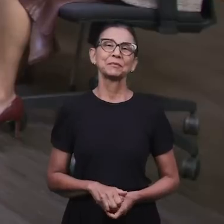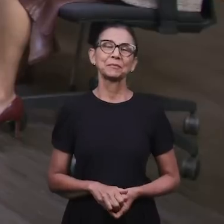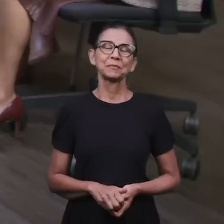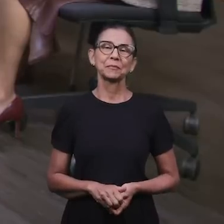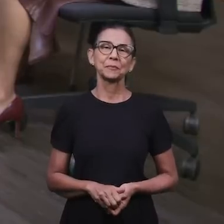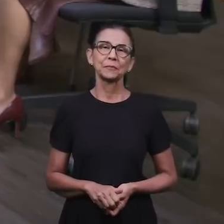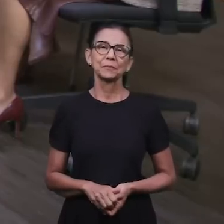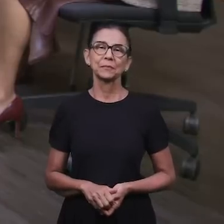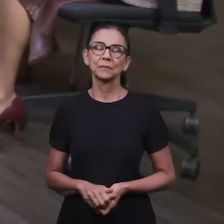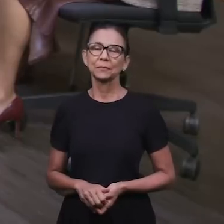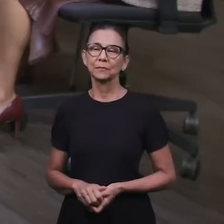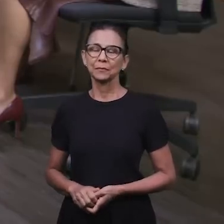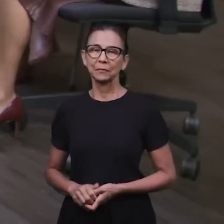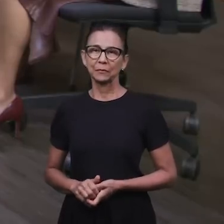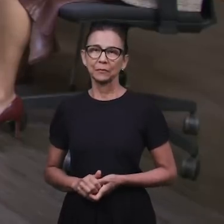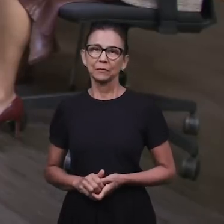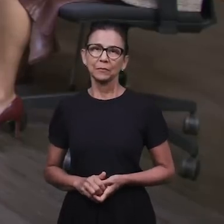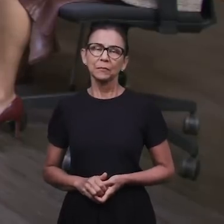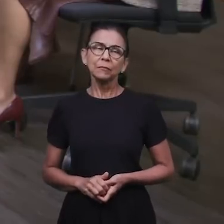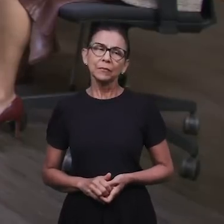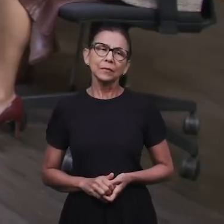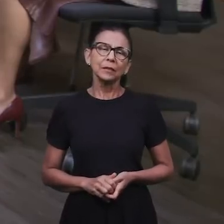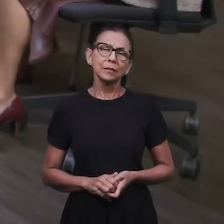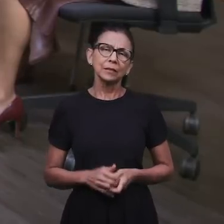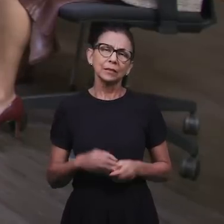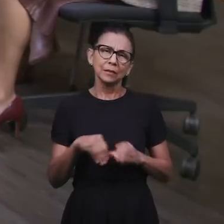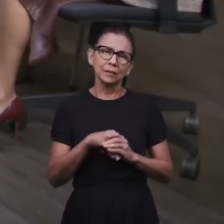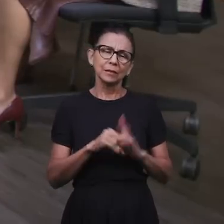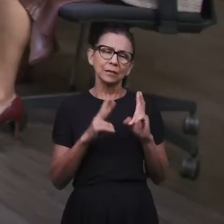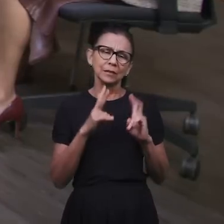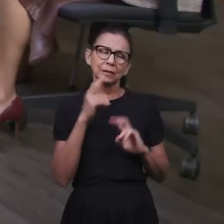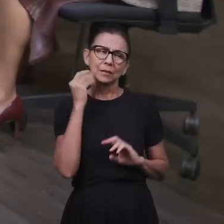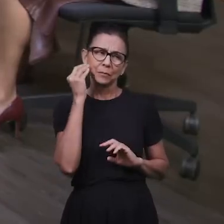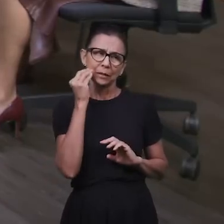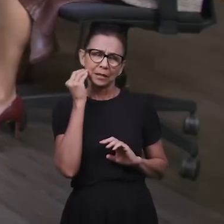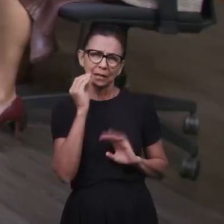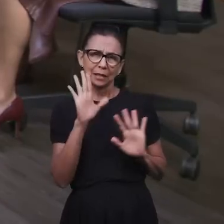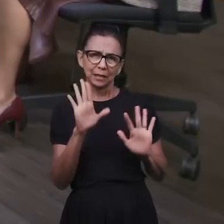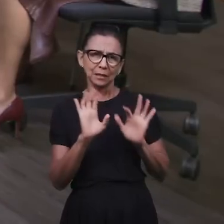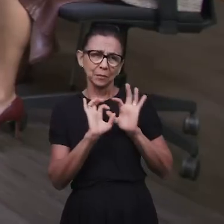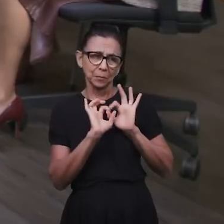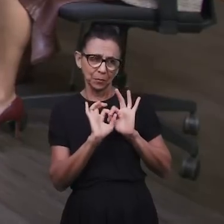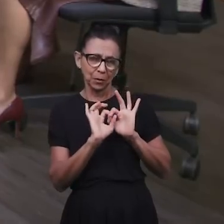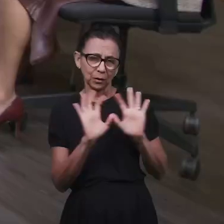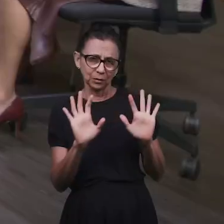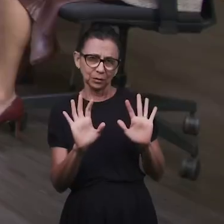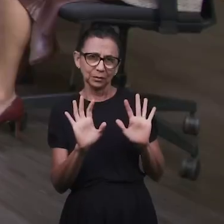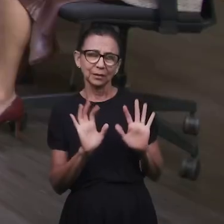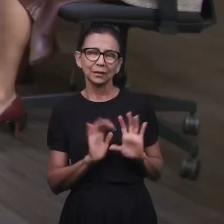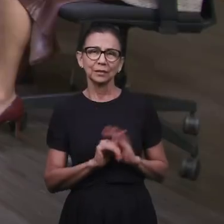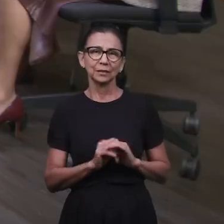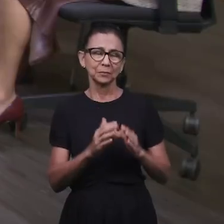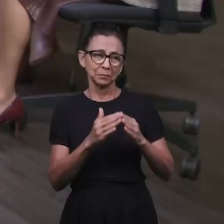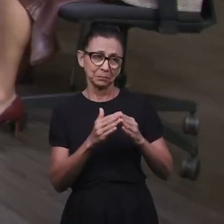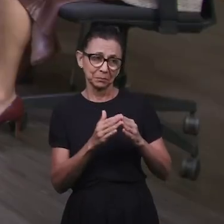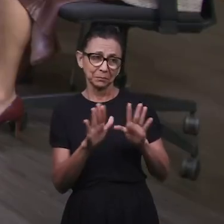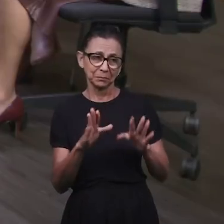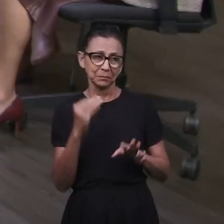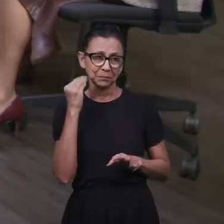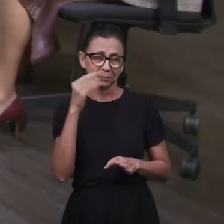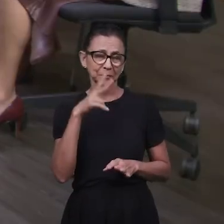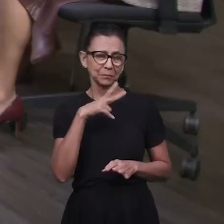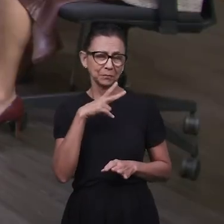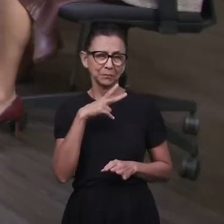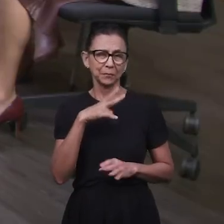de experiência, se me permite, eu vou usar uma experiência pessoal. Eu ainda era adolescente,